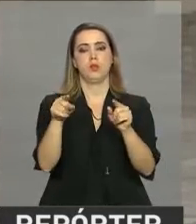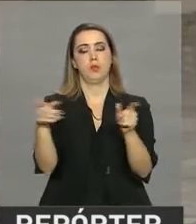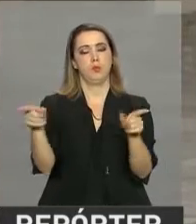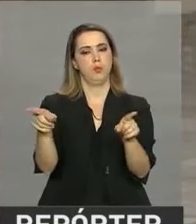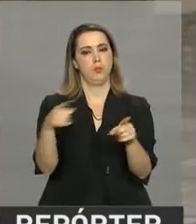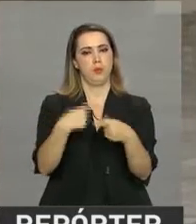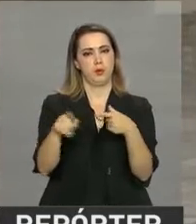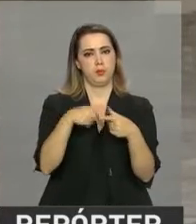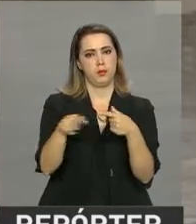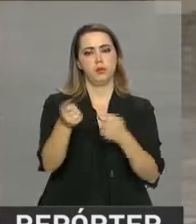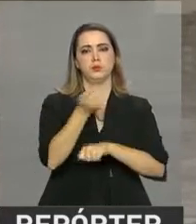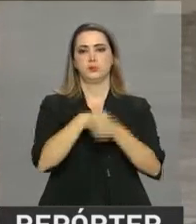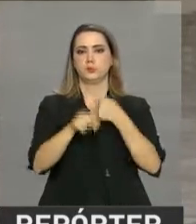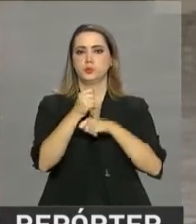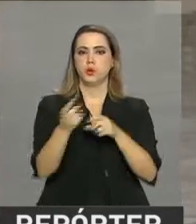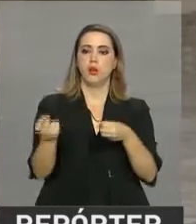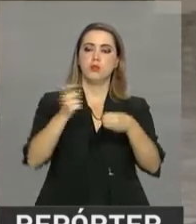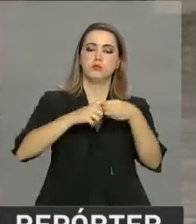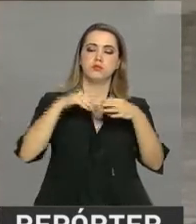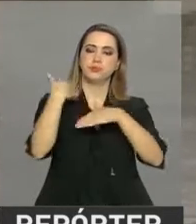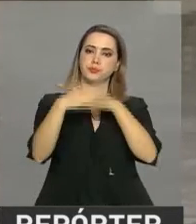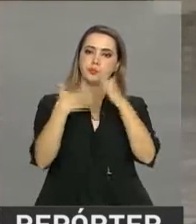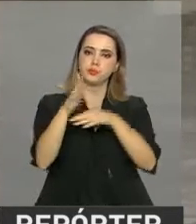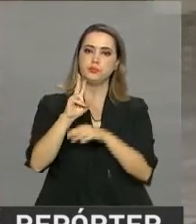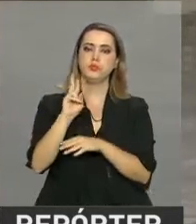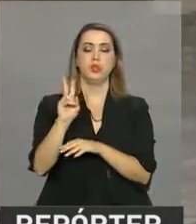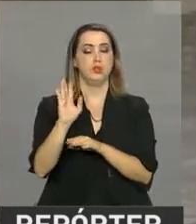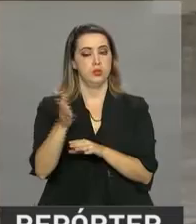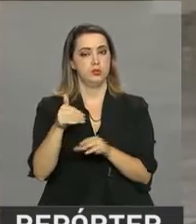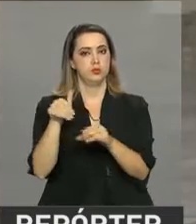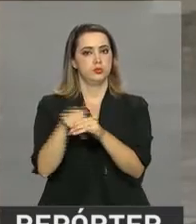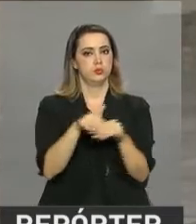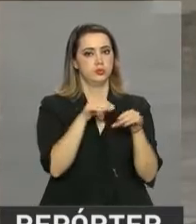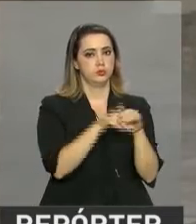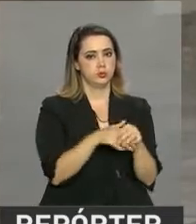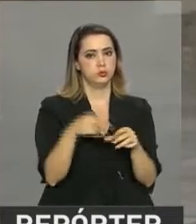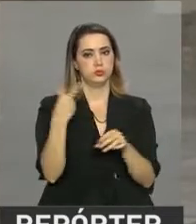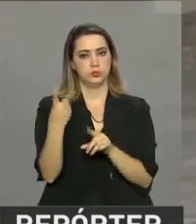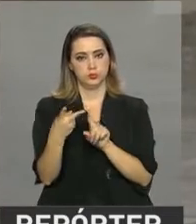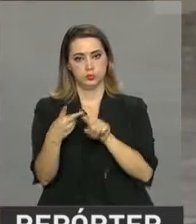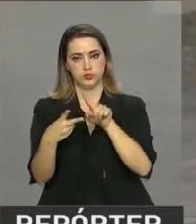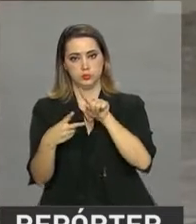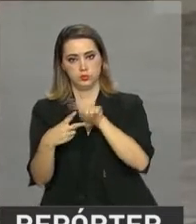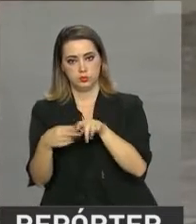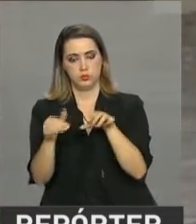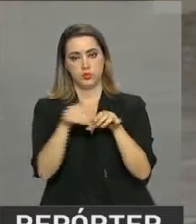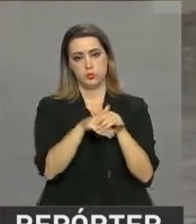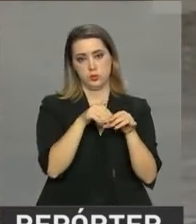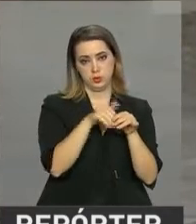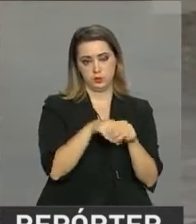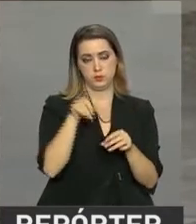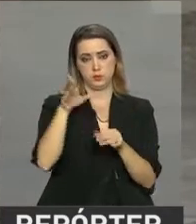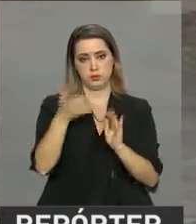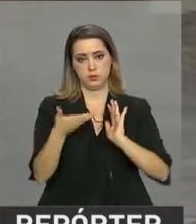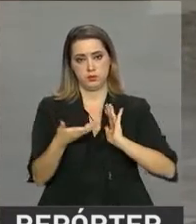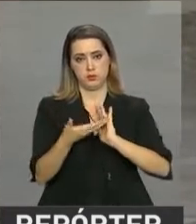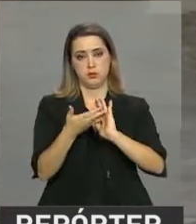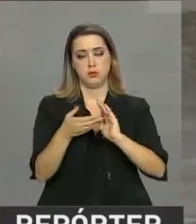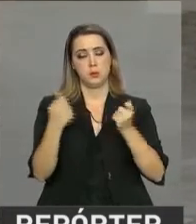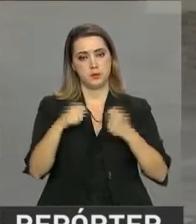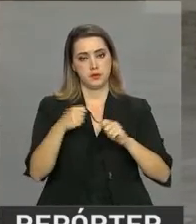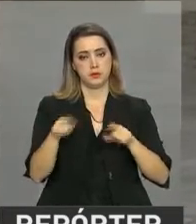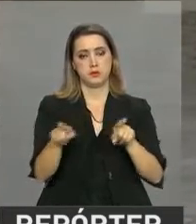crescer a pec já foi aprovada em dois turnos na câmara dos deputados e se também for aprovada em dois turnos no senado sem